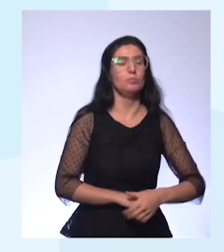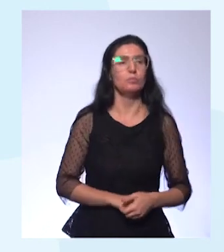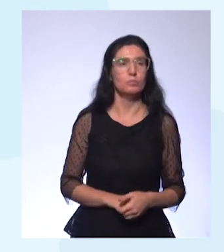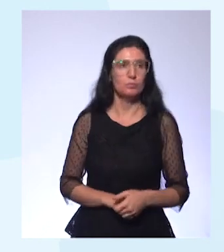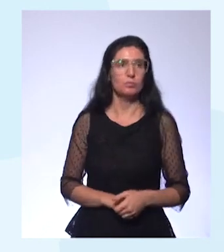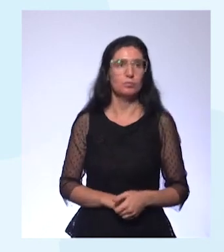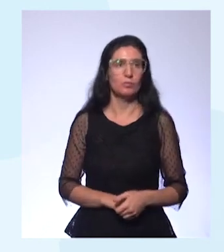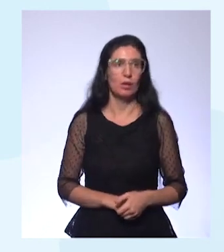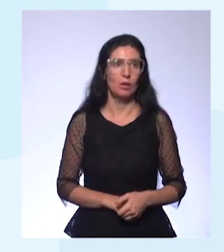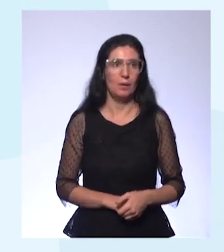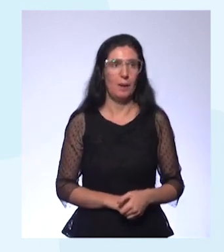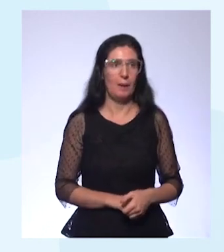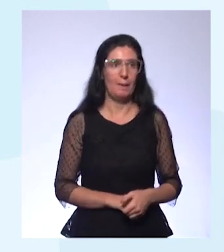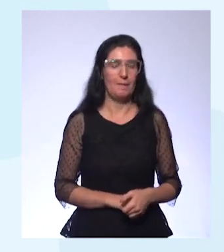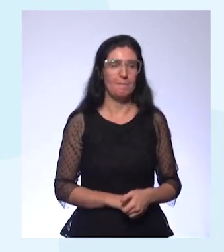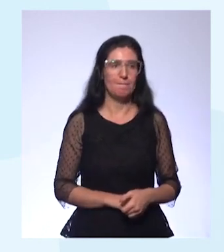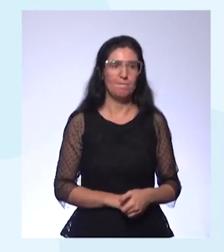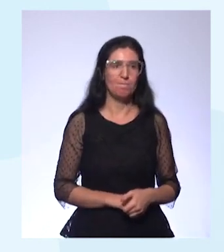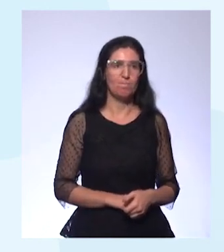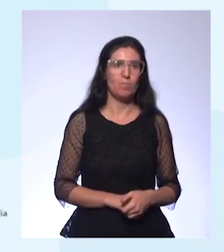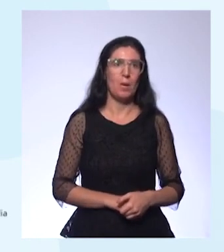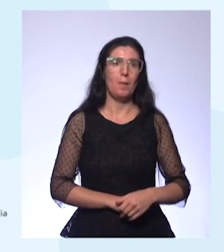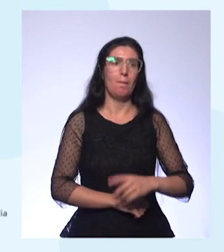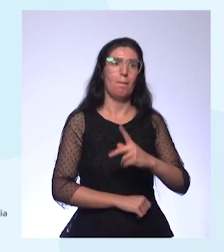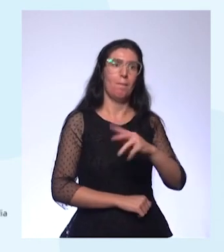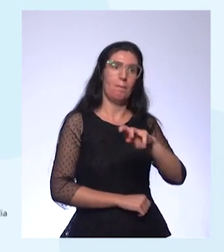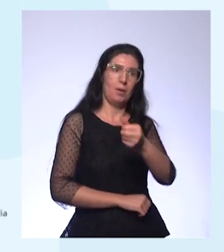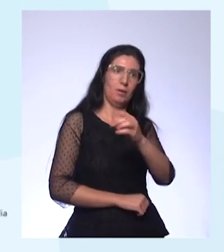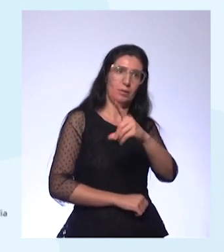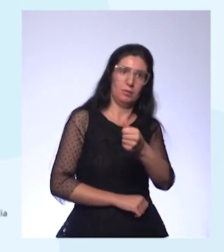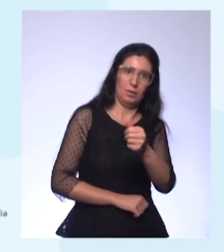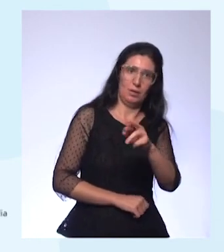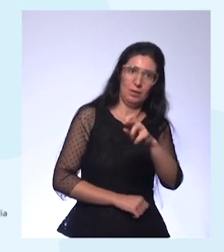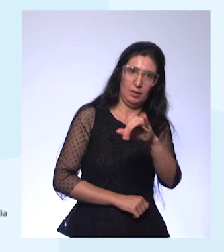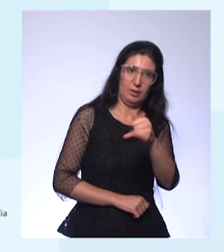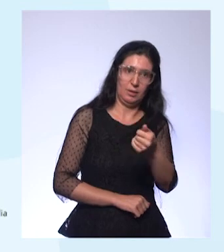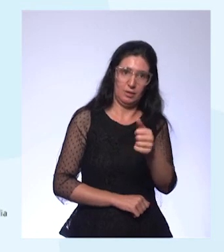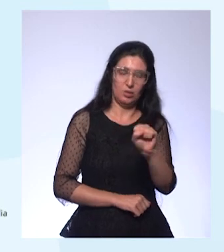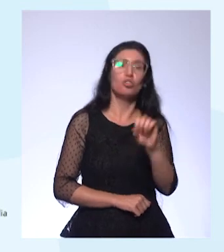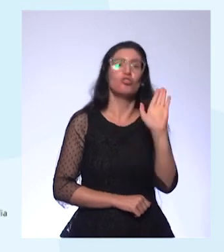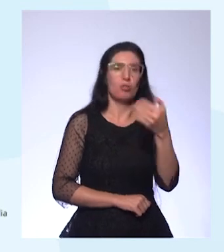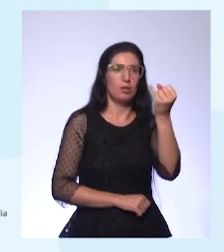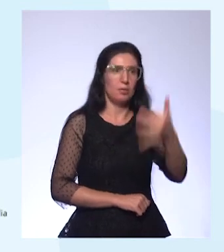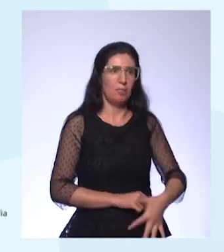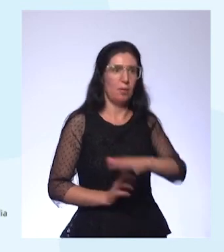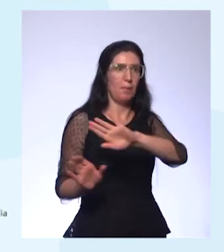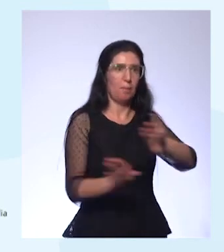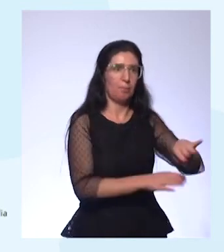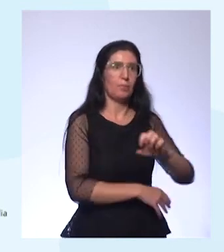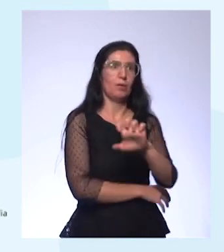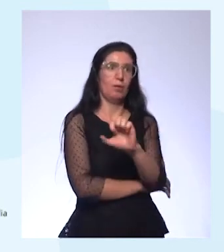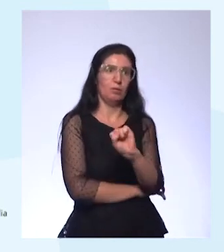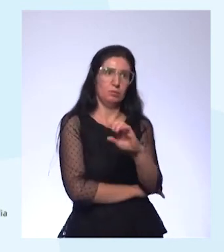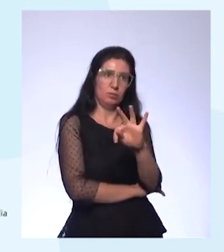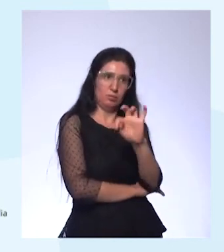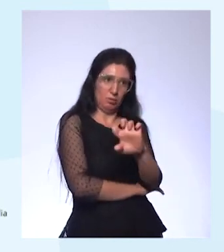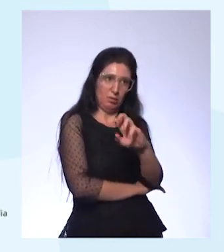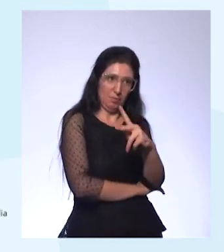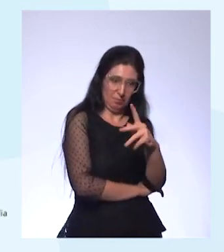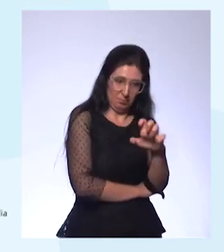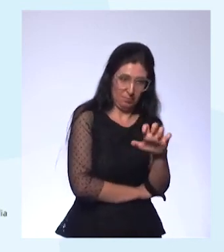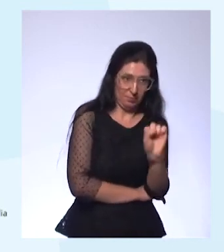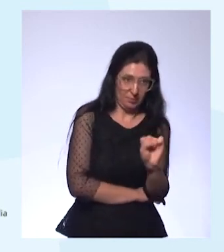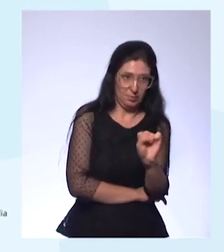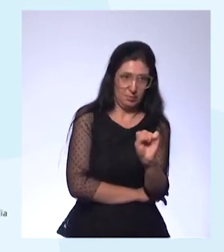para vocês das pradarias, a próxima aí que a gente vai ver são as estepes, né? As estepes que são tipos